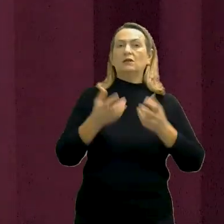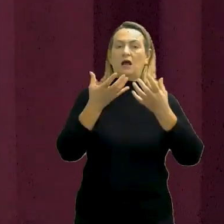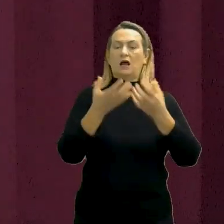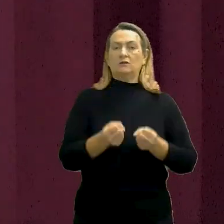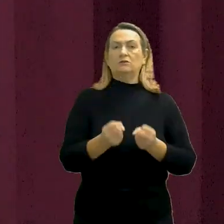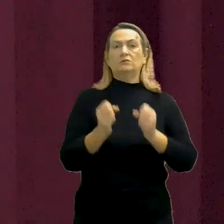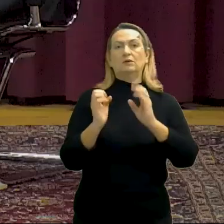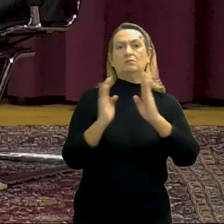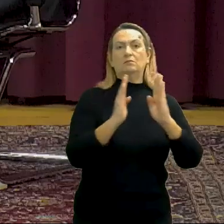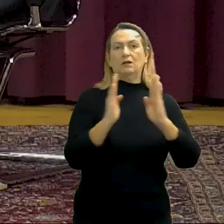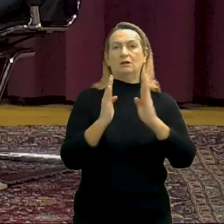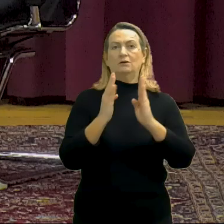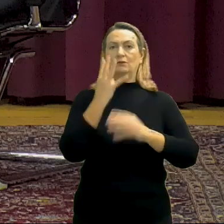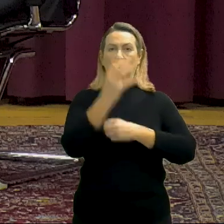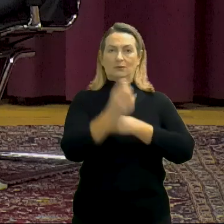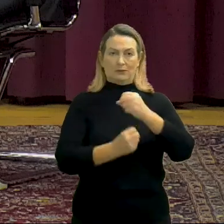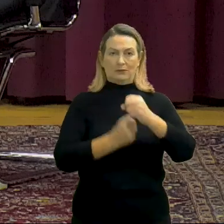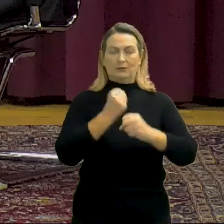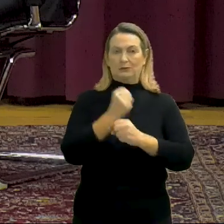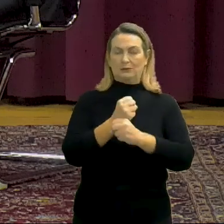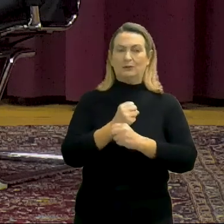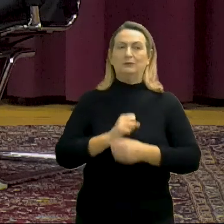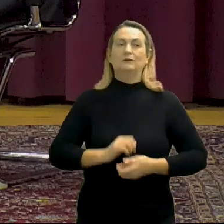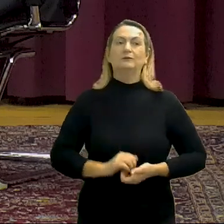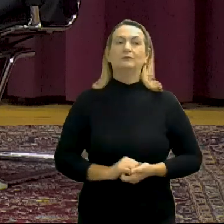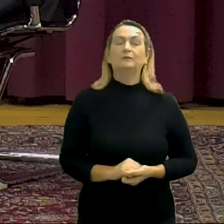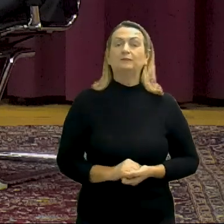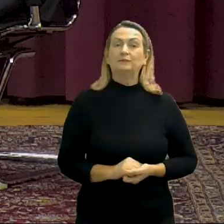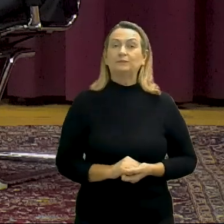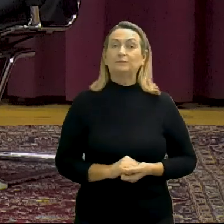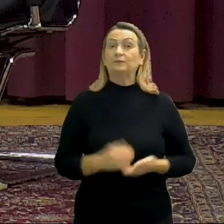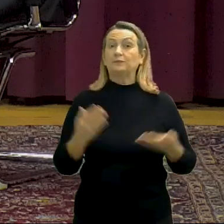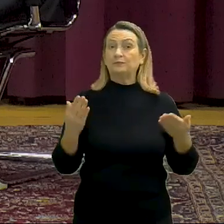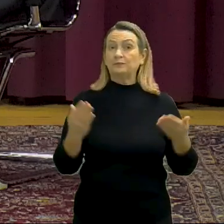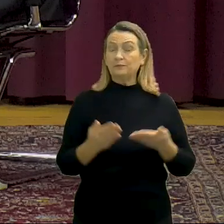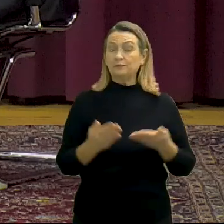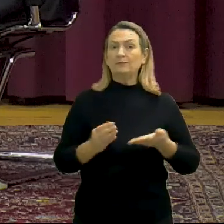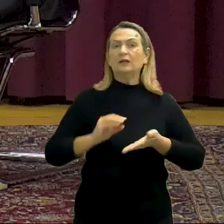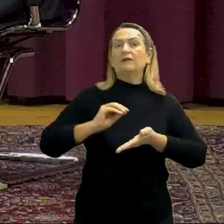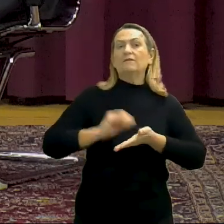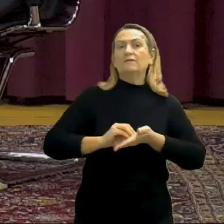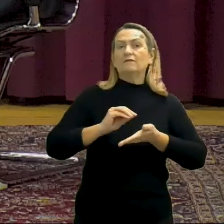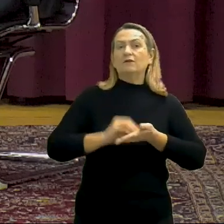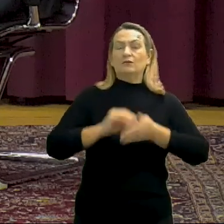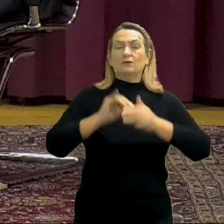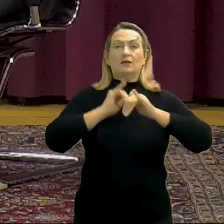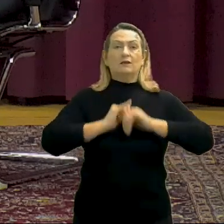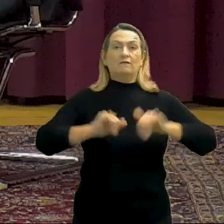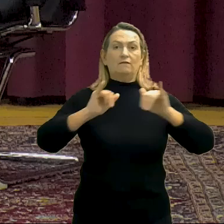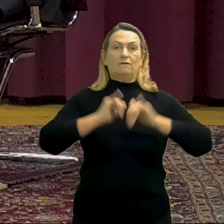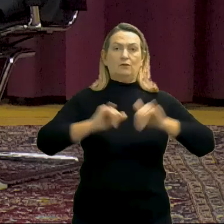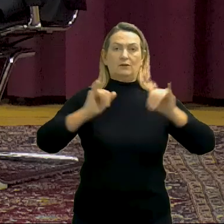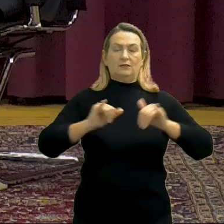mandato e falando agora sobre desinformação eleitoral que é um tema que tem sido bastante debatido e